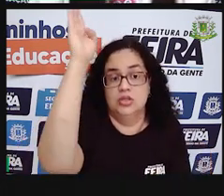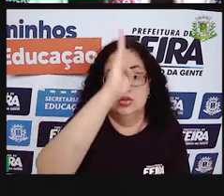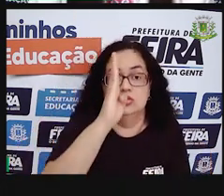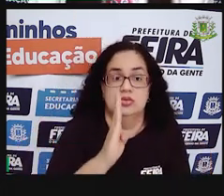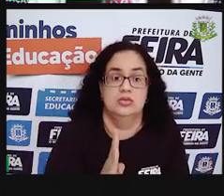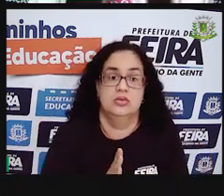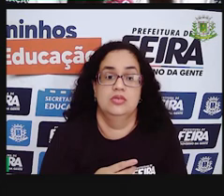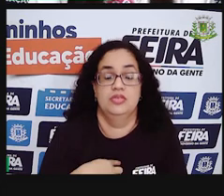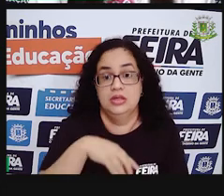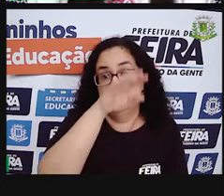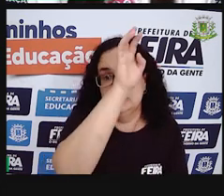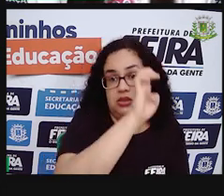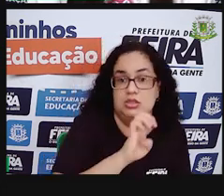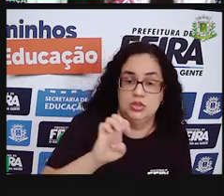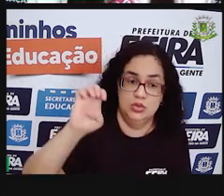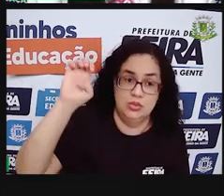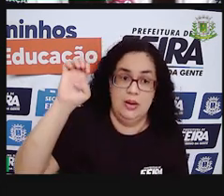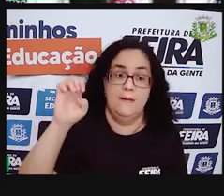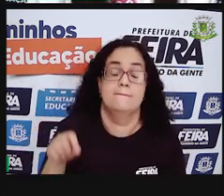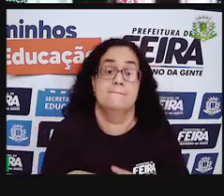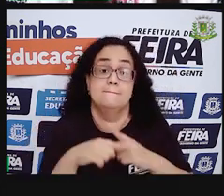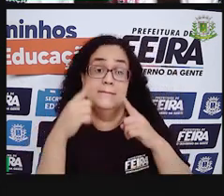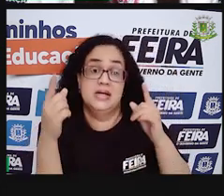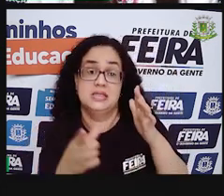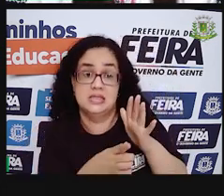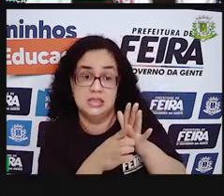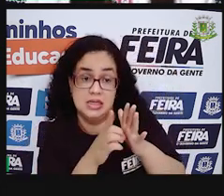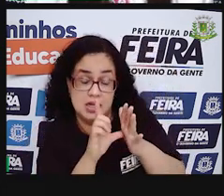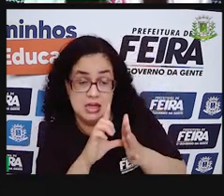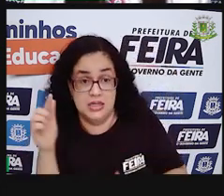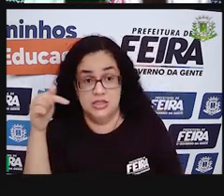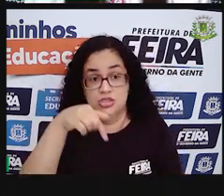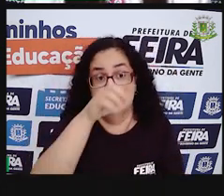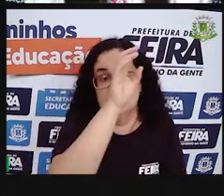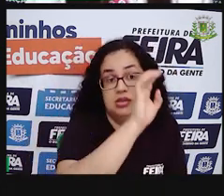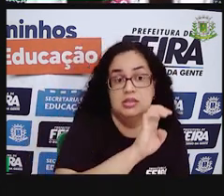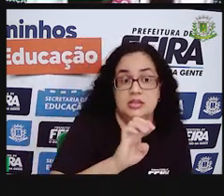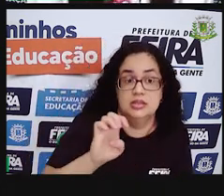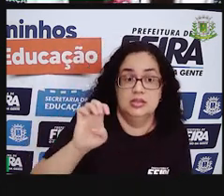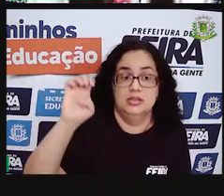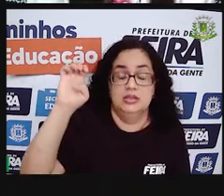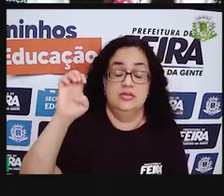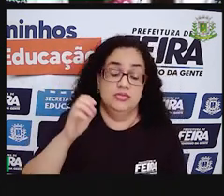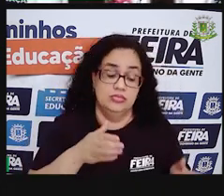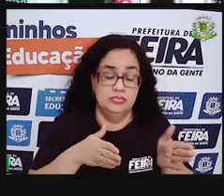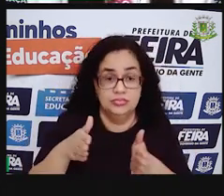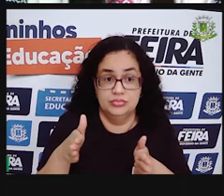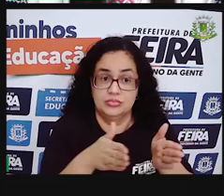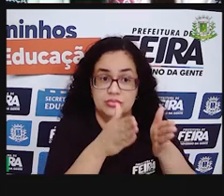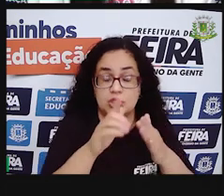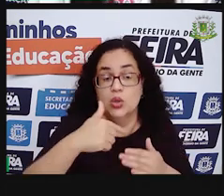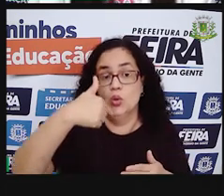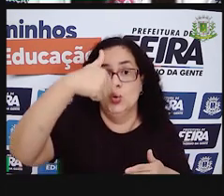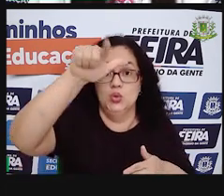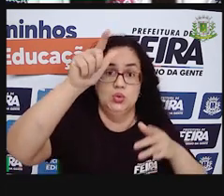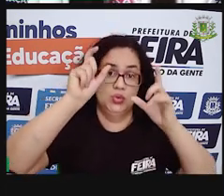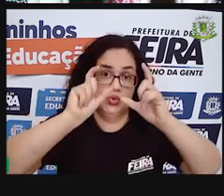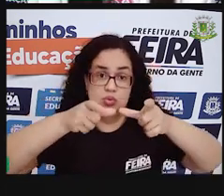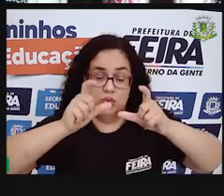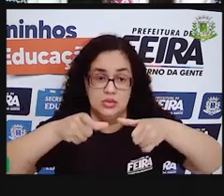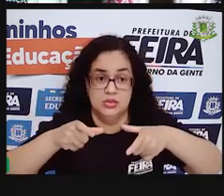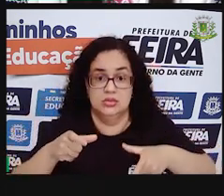eles vieram da Europa. Mas antes de chegarem à Europa, eles fizeram aí um percurso, né, por outros